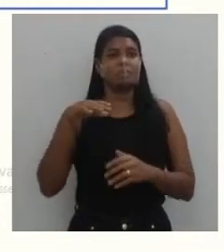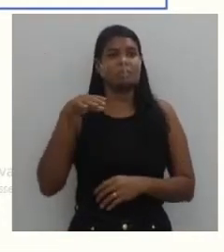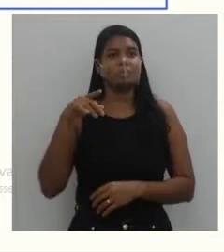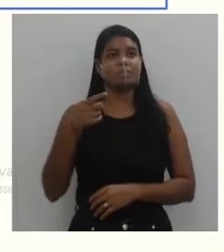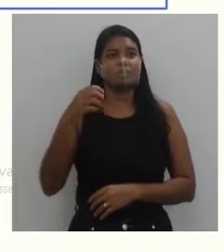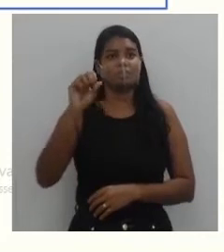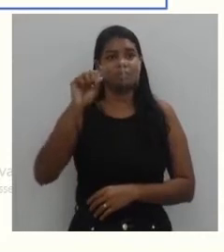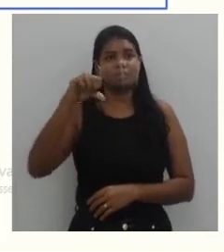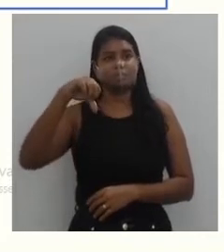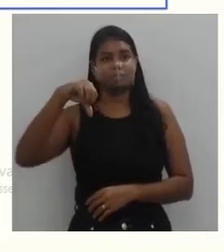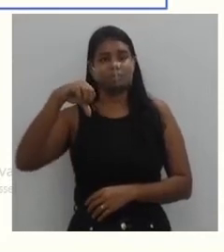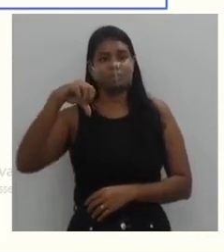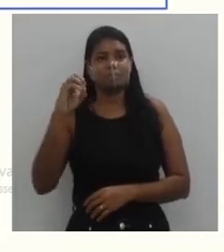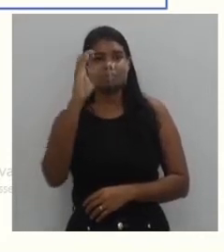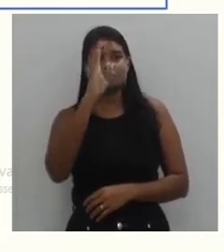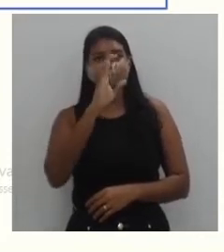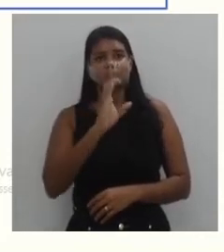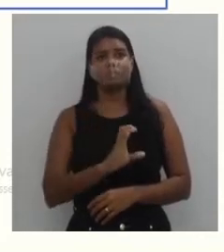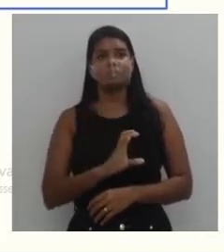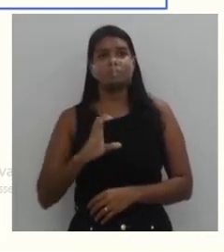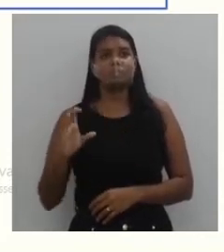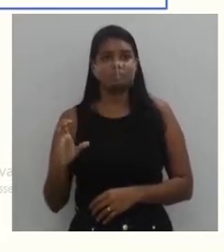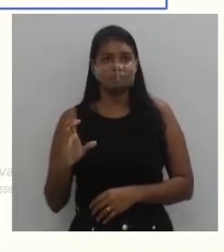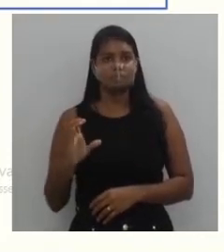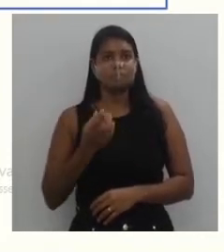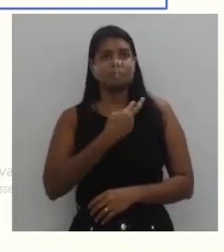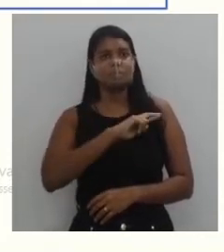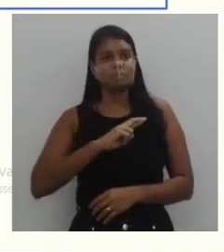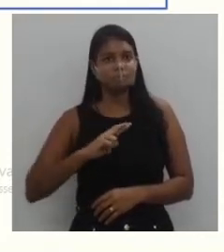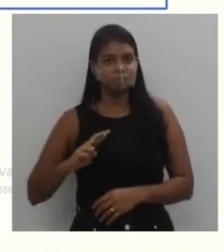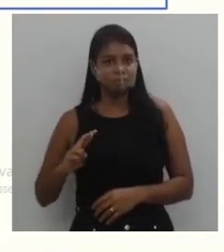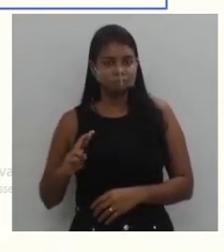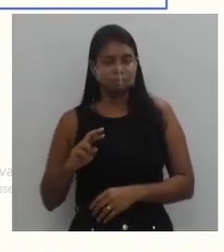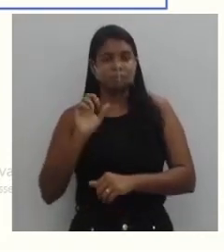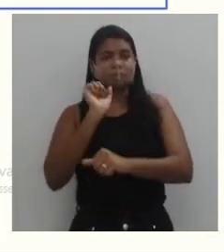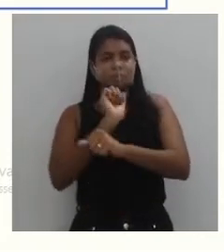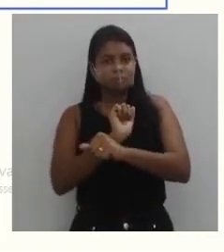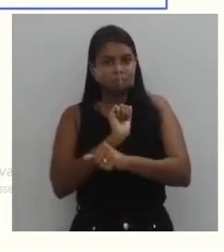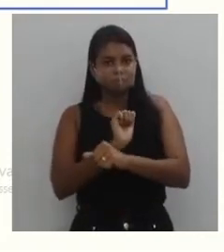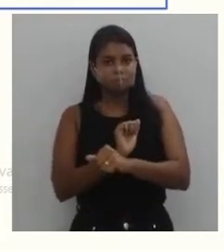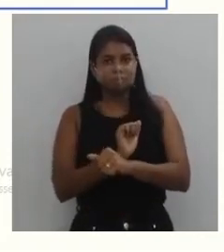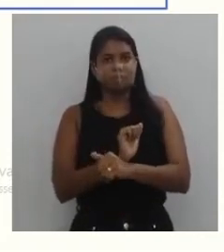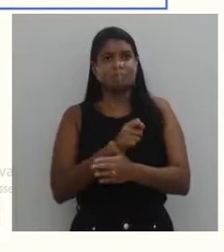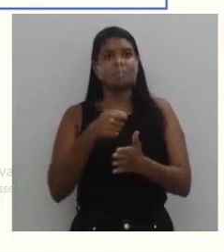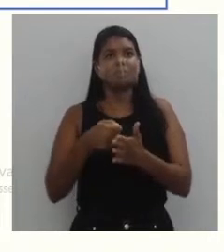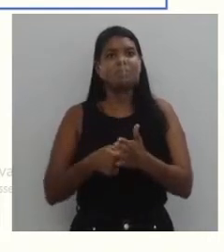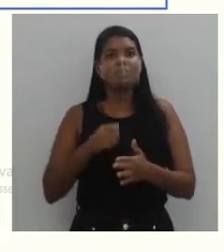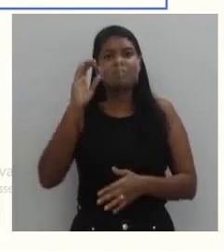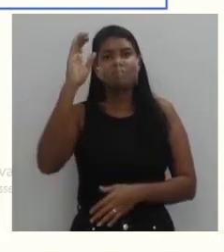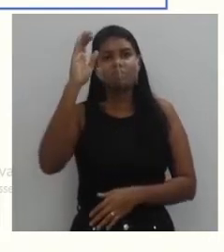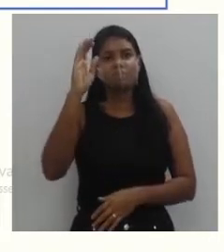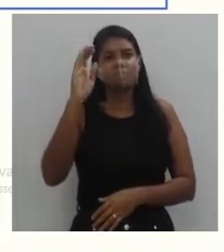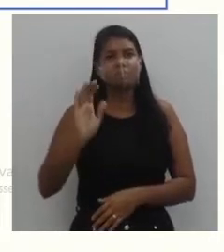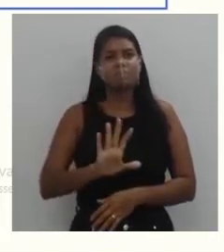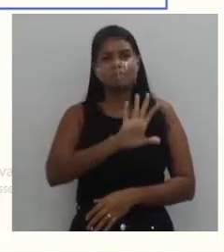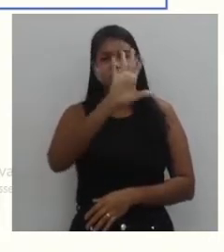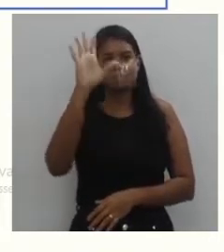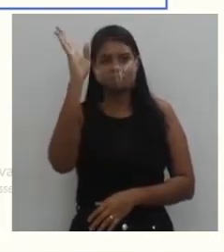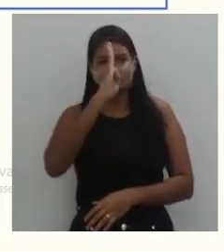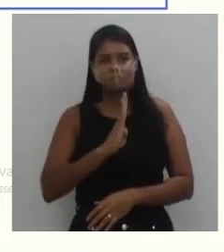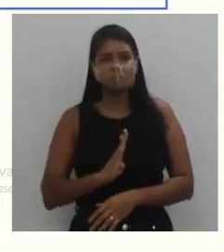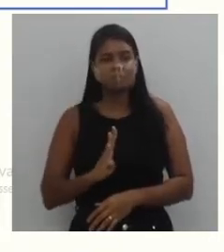como eu já falei, o catolicismo era a religião oficial do Estado brasileiro e as demais religiões